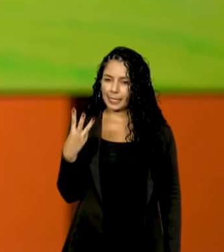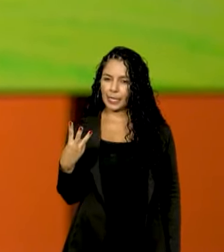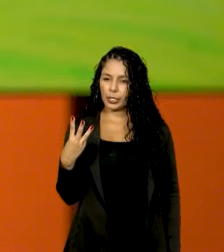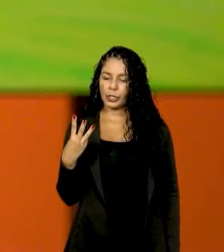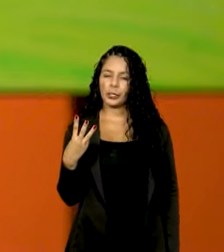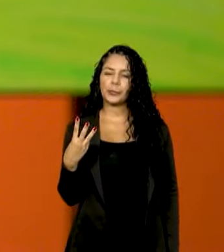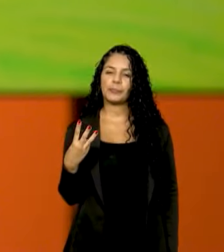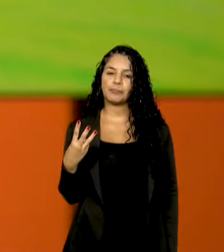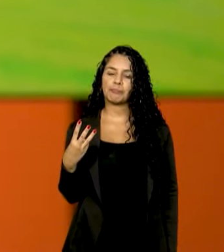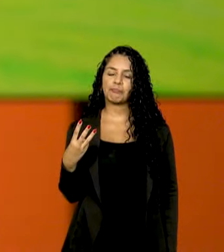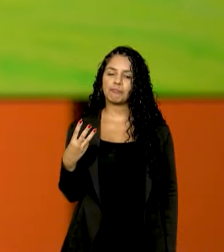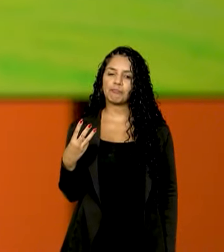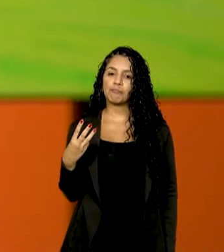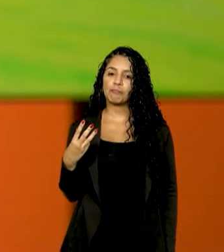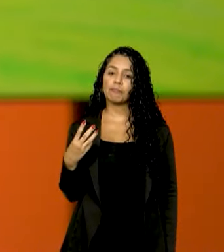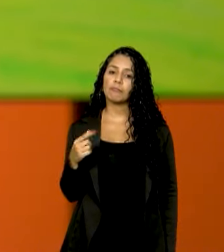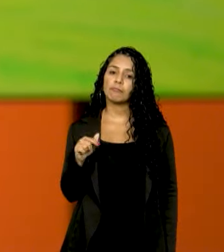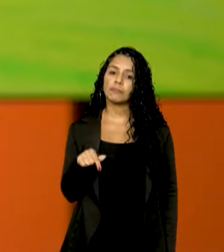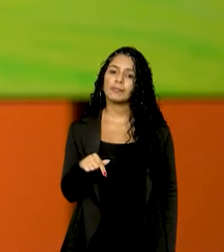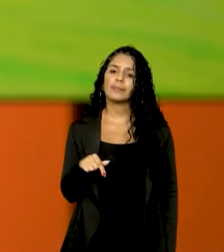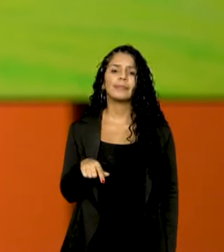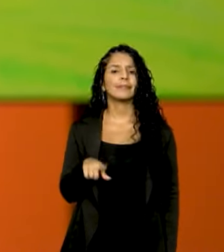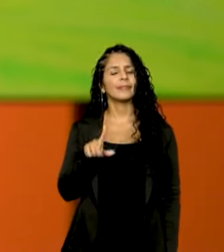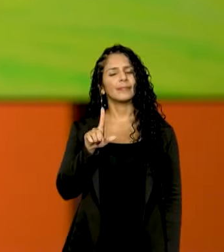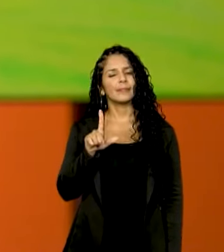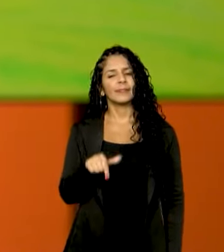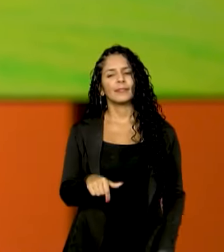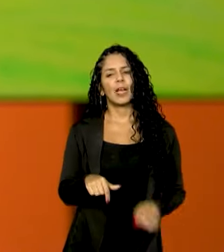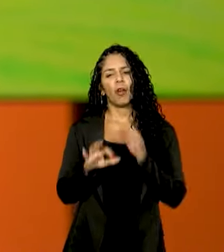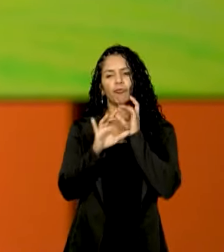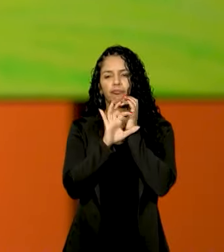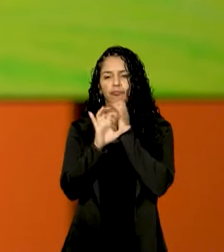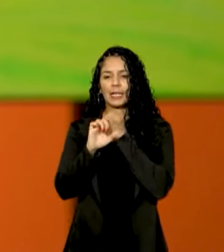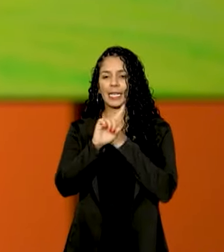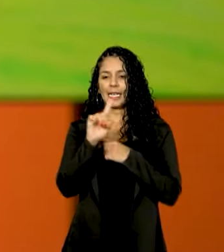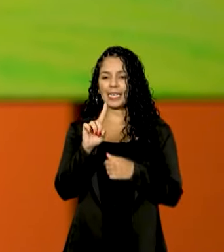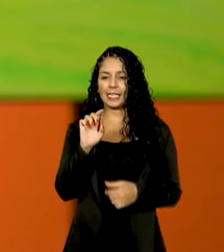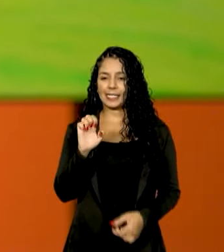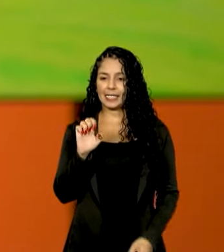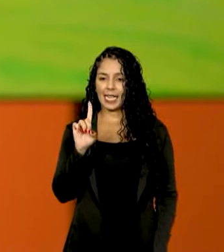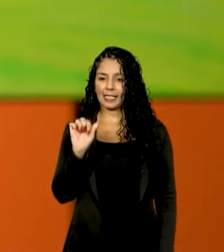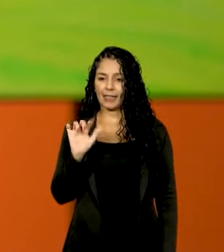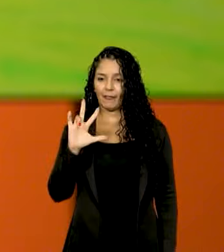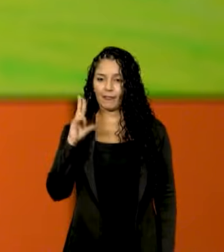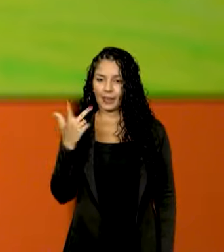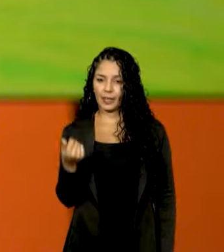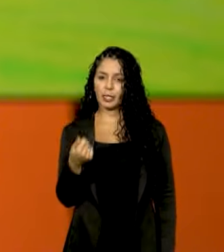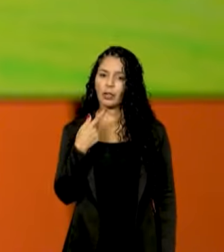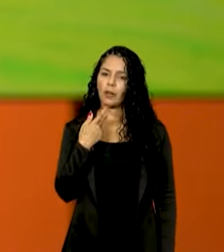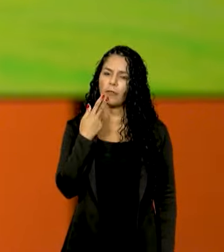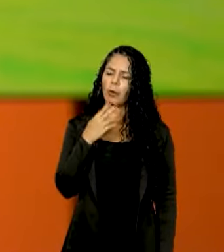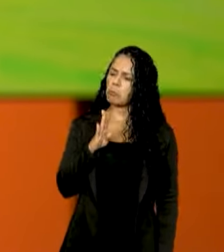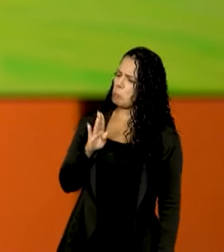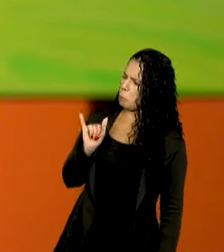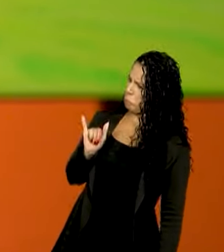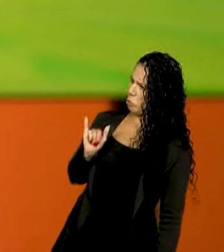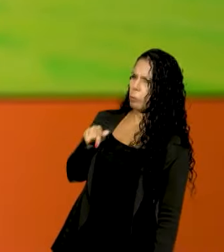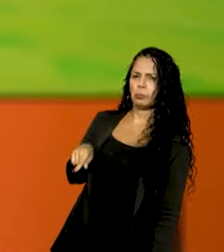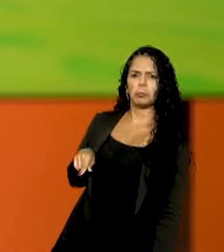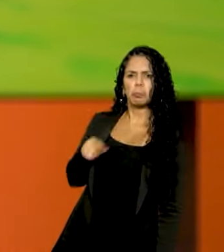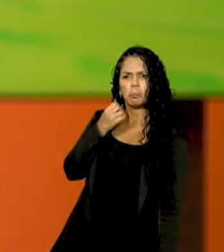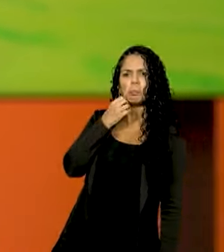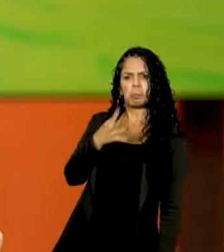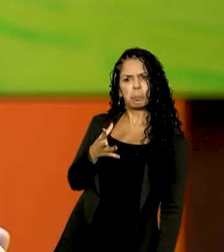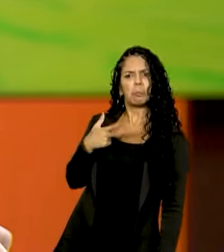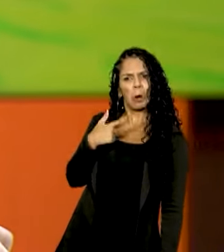53 anos, ele era... É o nosso grande trombonista, Zé da Velha. Zé da Velha falou, Úbio, você está muito